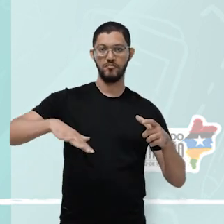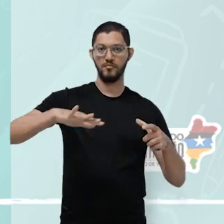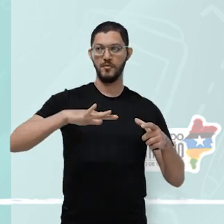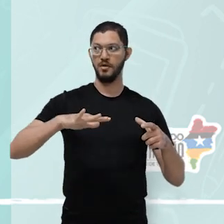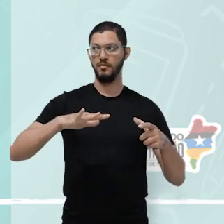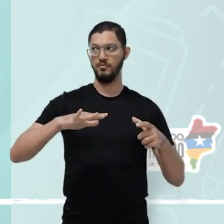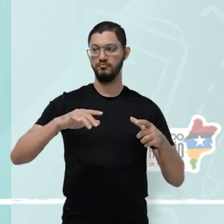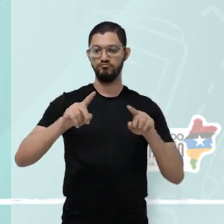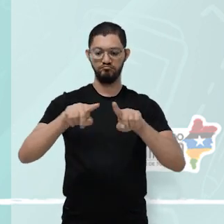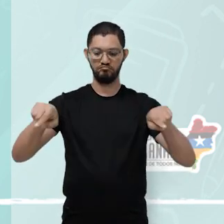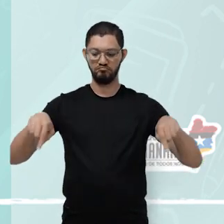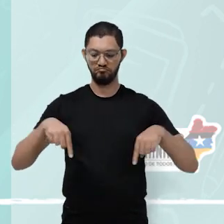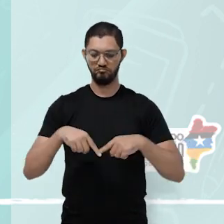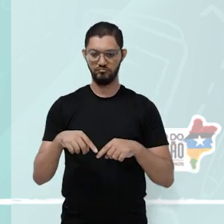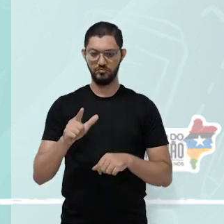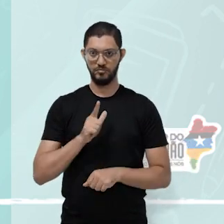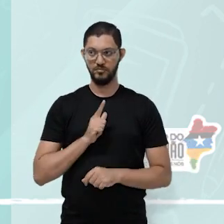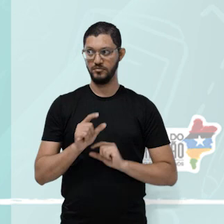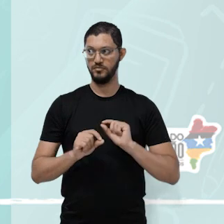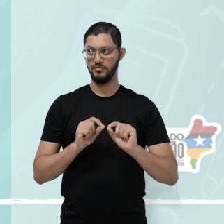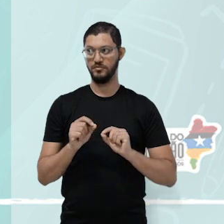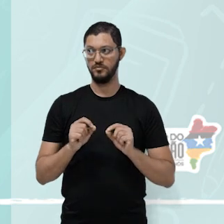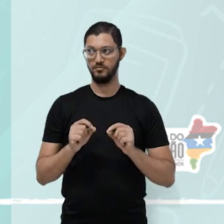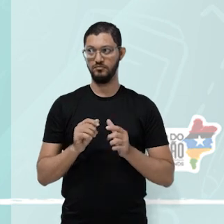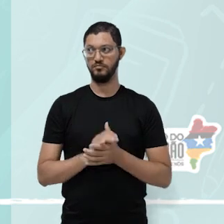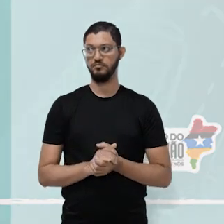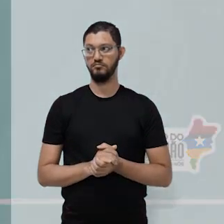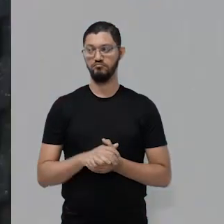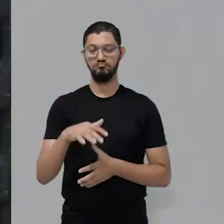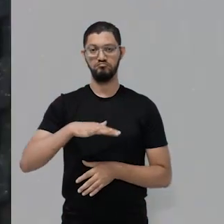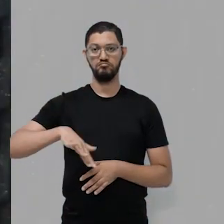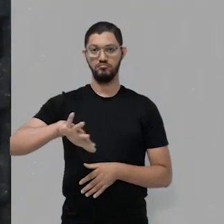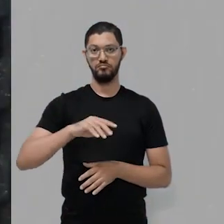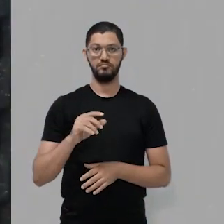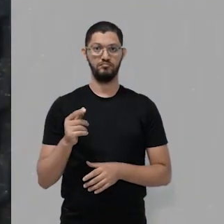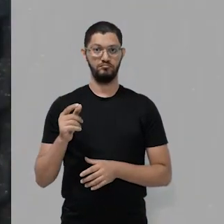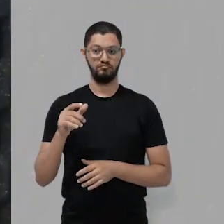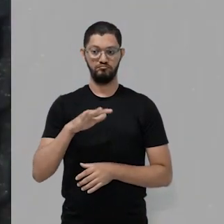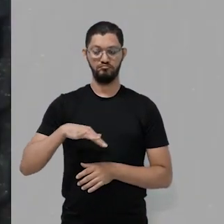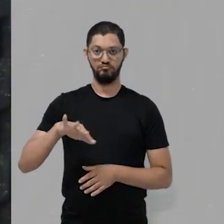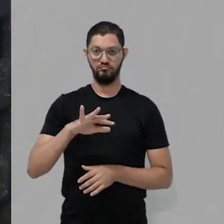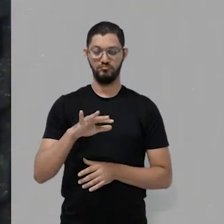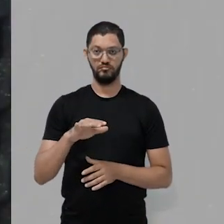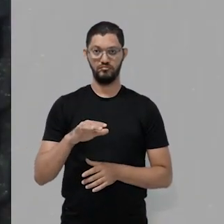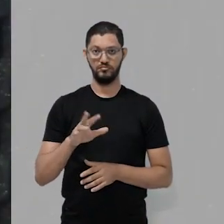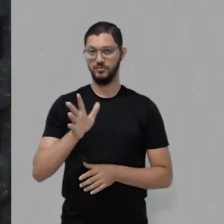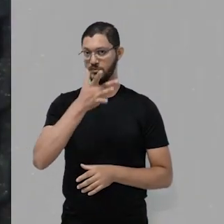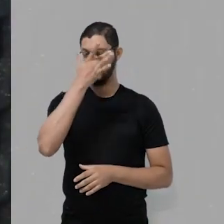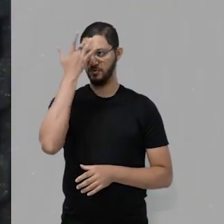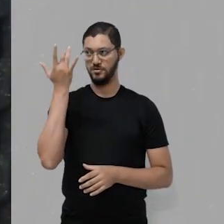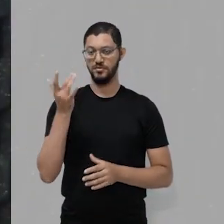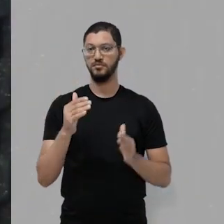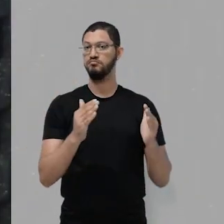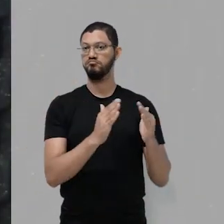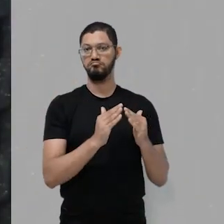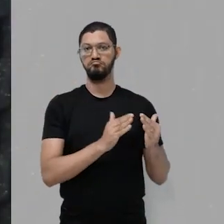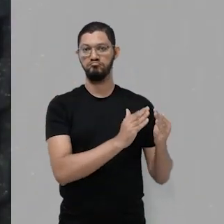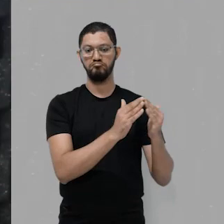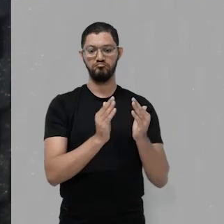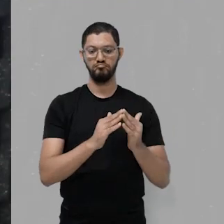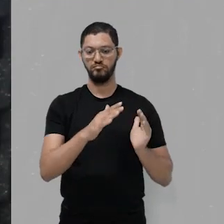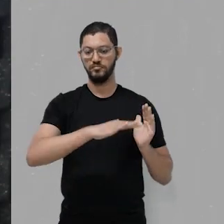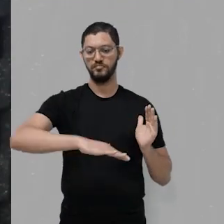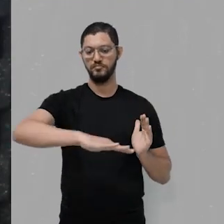por um limite, né? Tem um limite de delimitação numa região geográfica, em que os indivíduos vão morar nessa